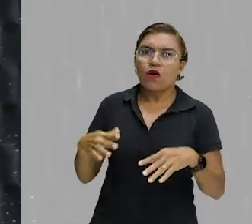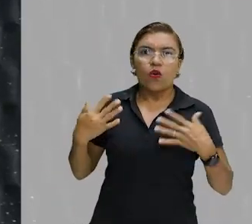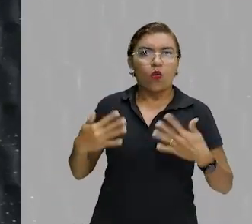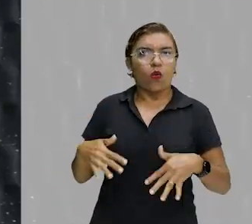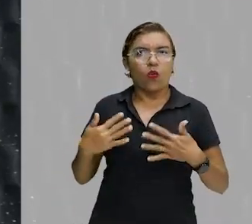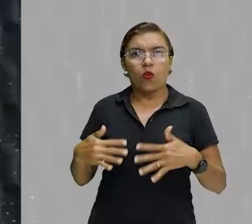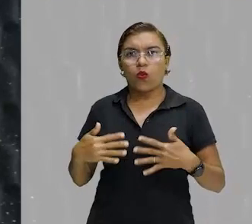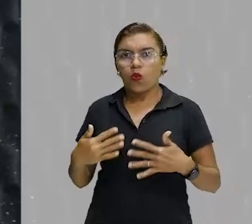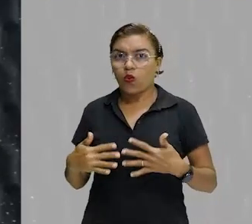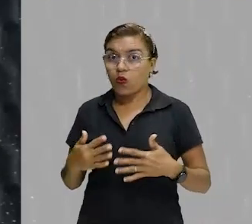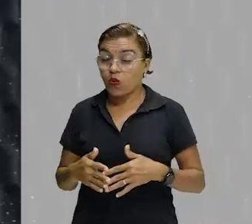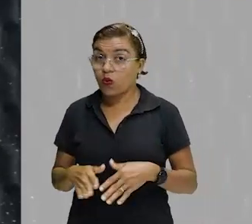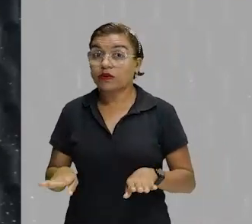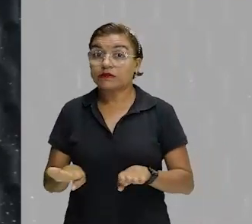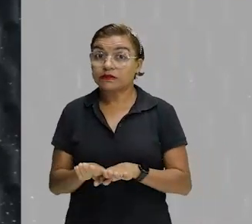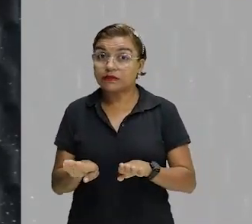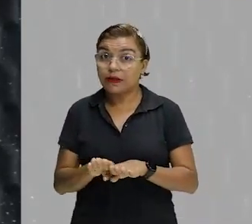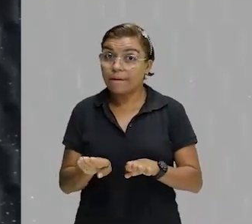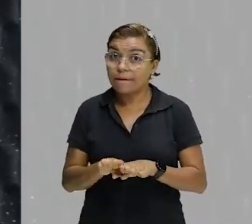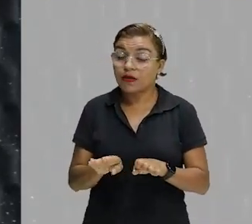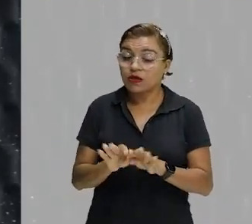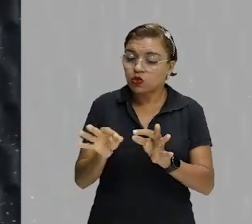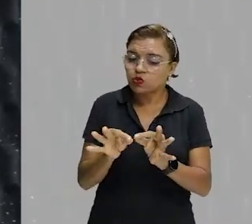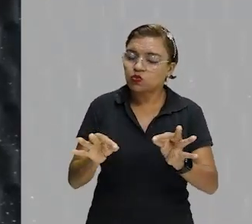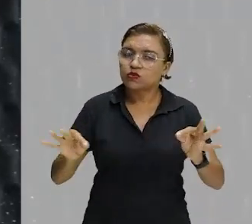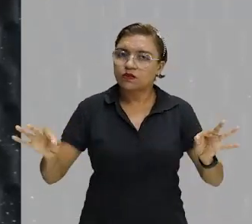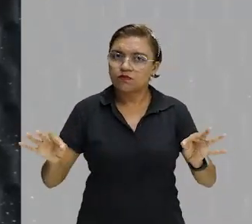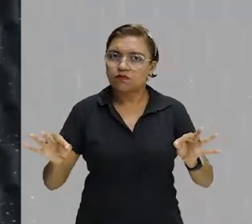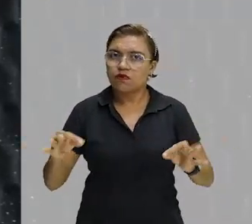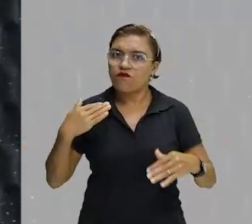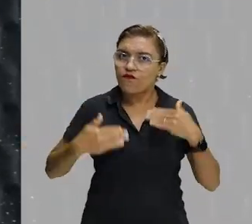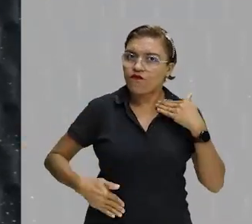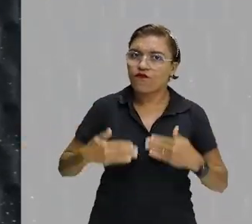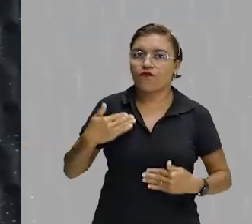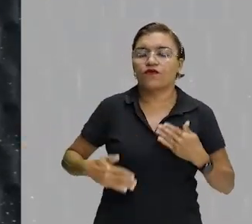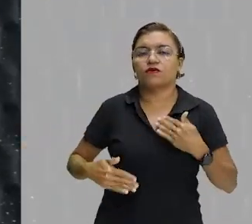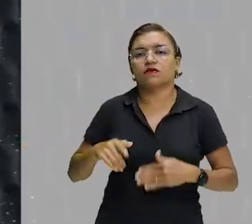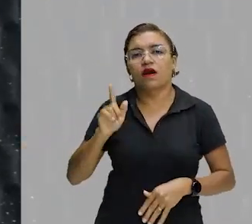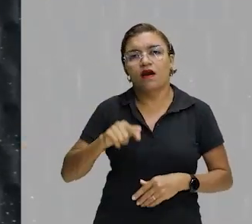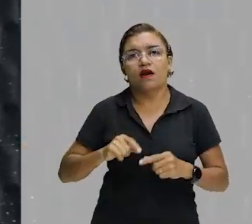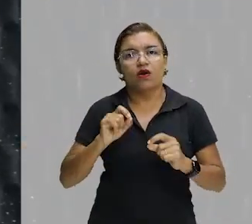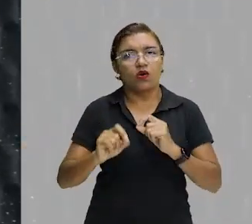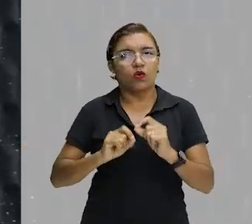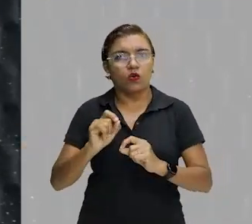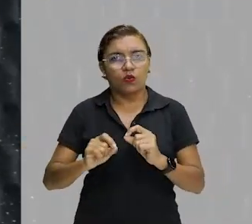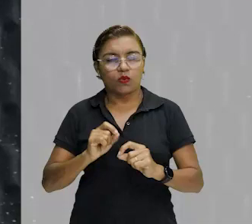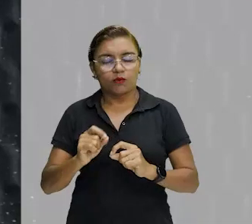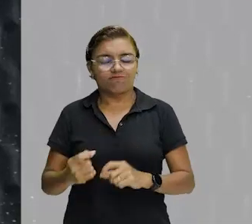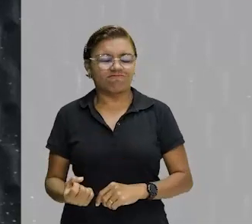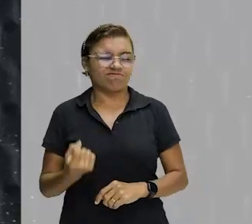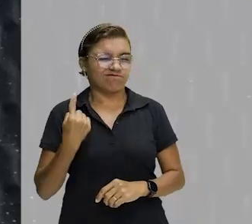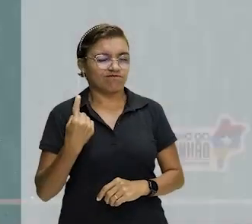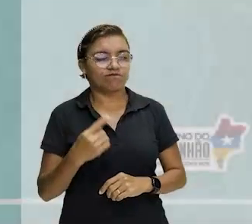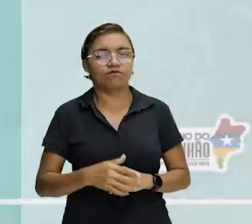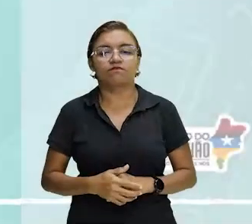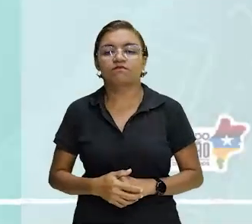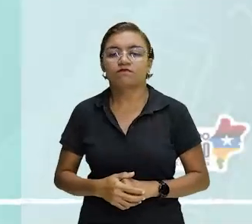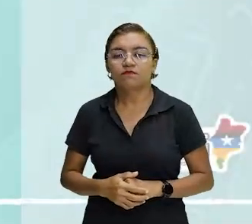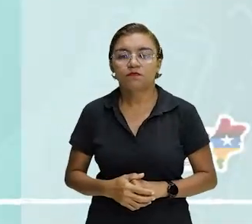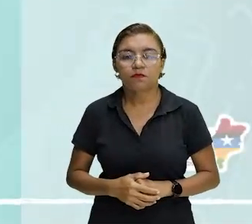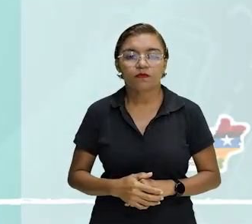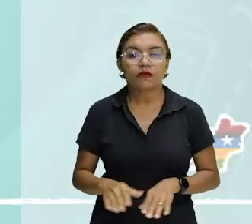objetivo das obras dele, nessa questão da dimensão física, no caso, bem maior, é causar esse estranhamento.